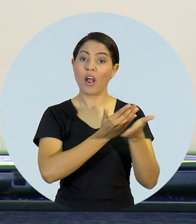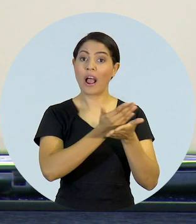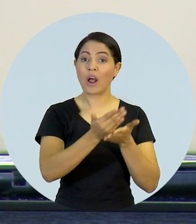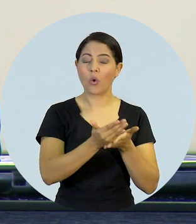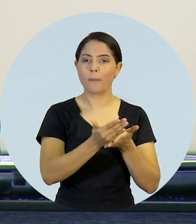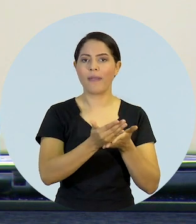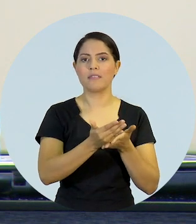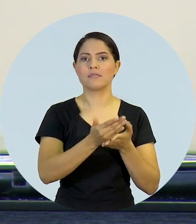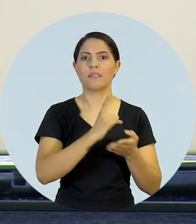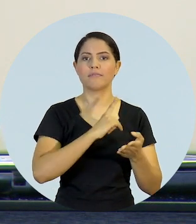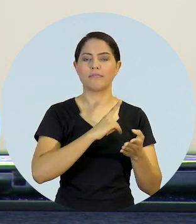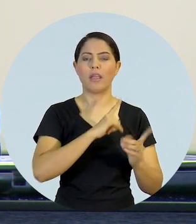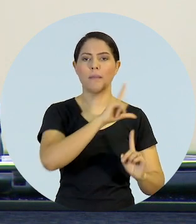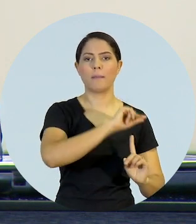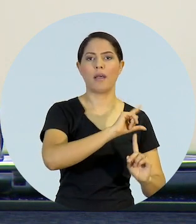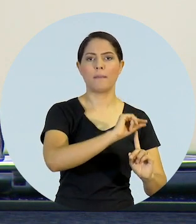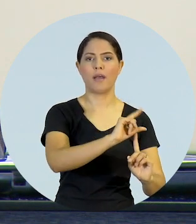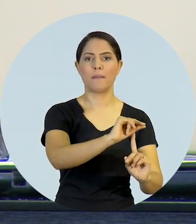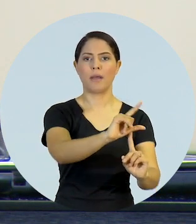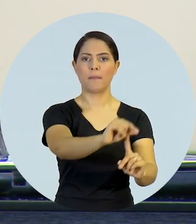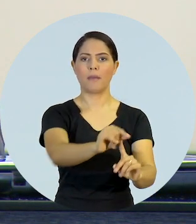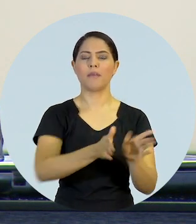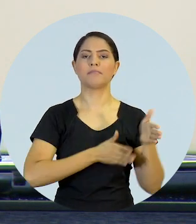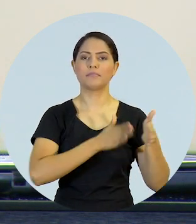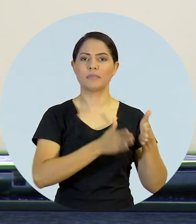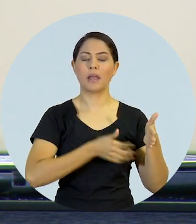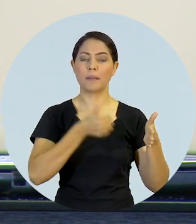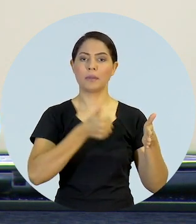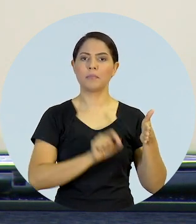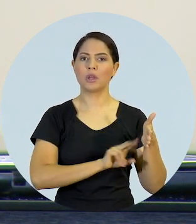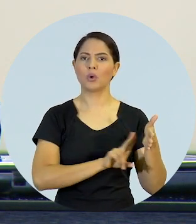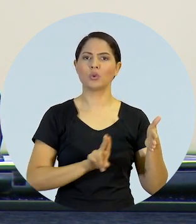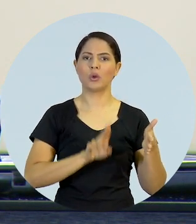as estações, a primeira é a estação Embarque,